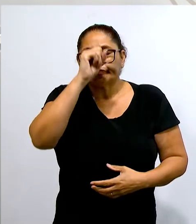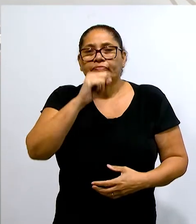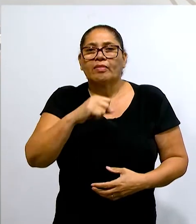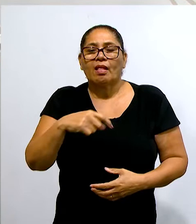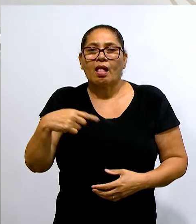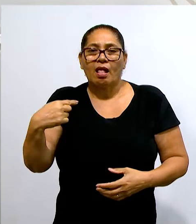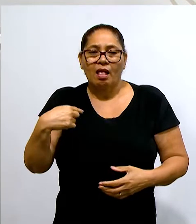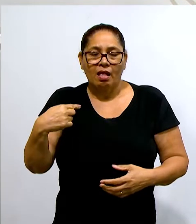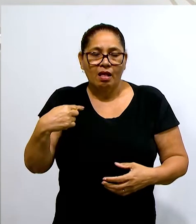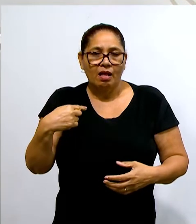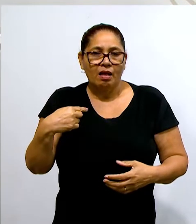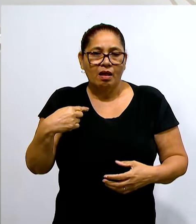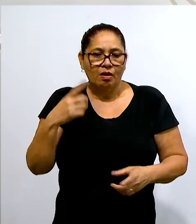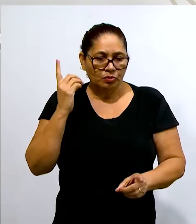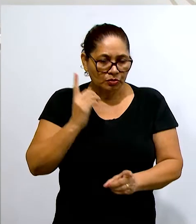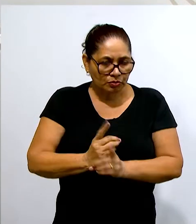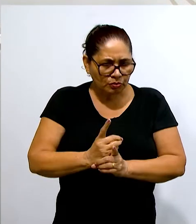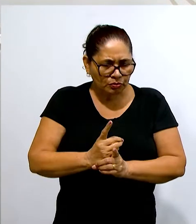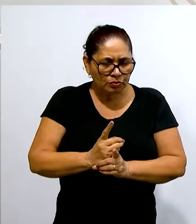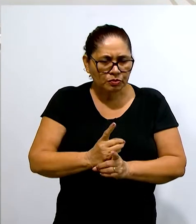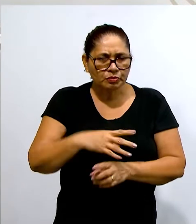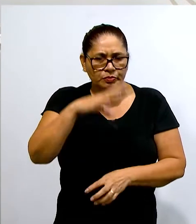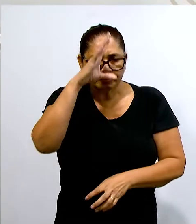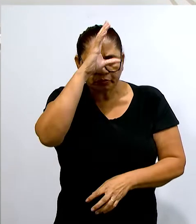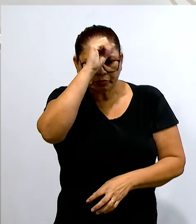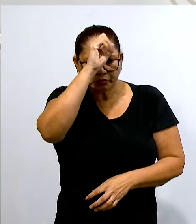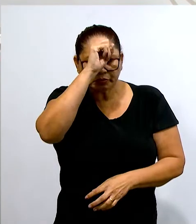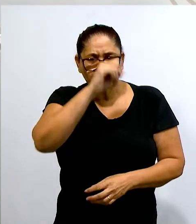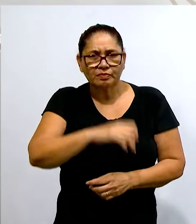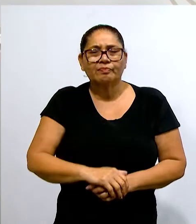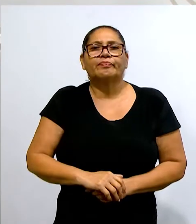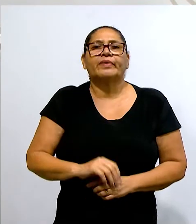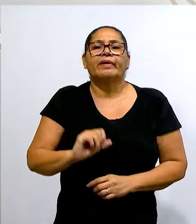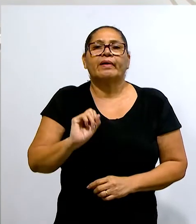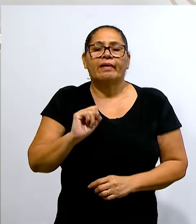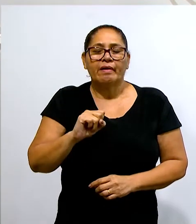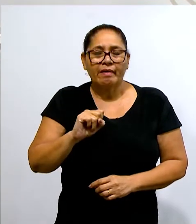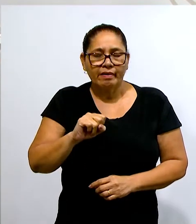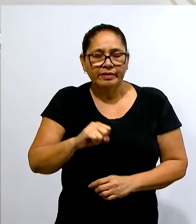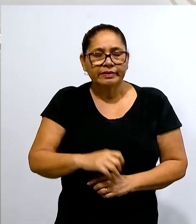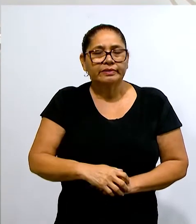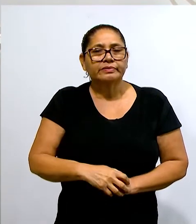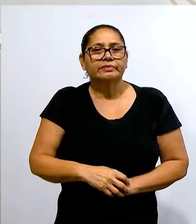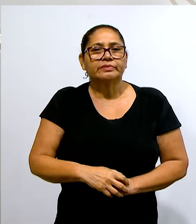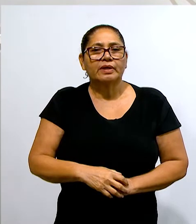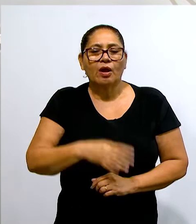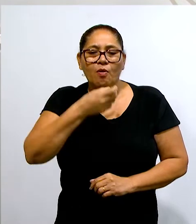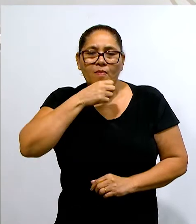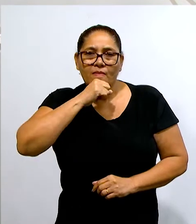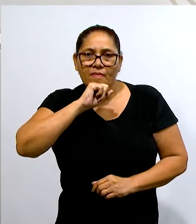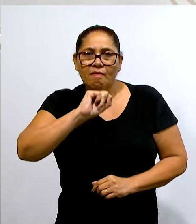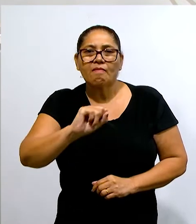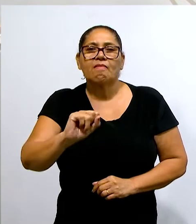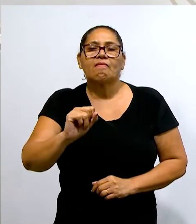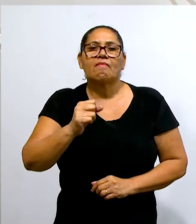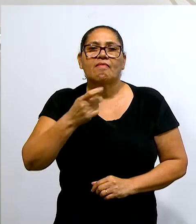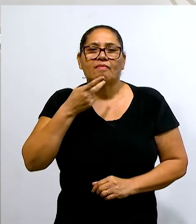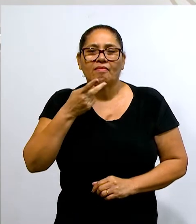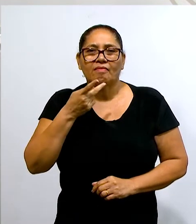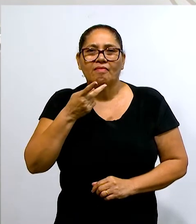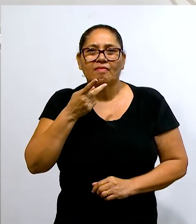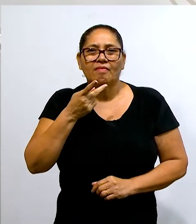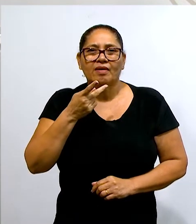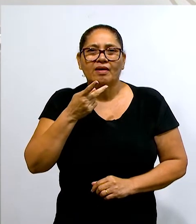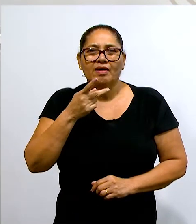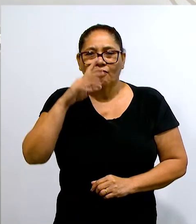eu, de repente, descubro que eu aprendi. E aí é o que Paulo Freire fala, né? De repente